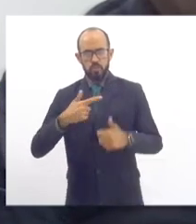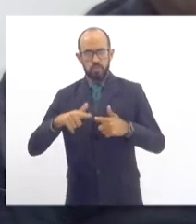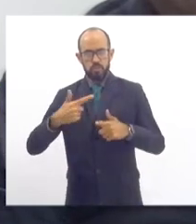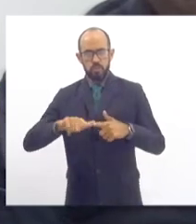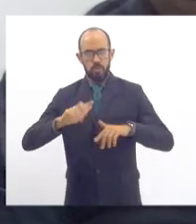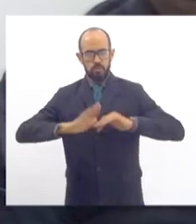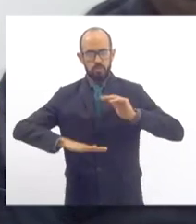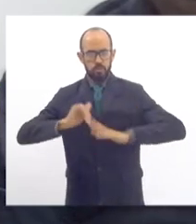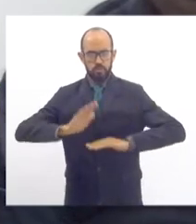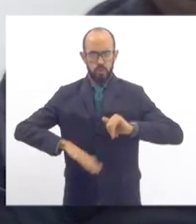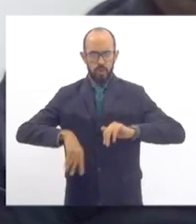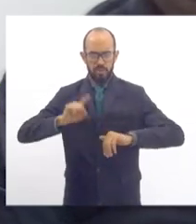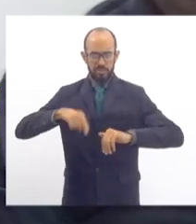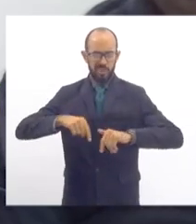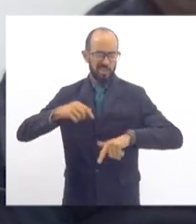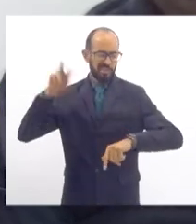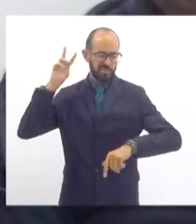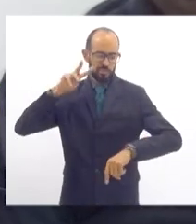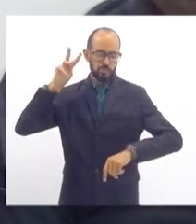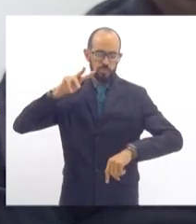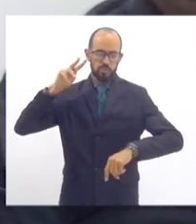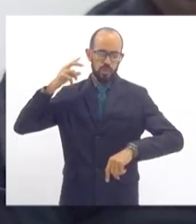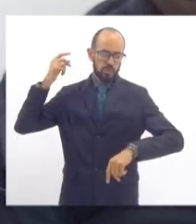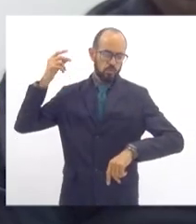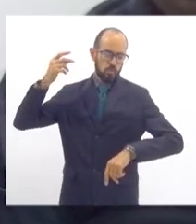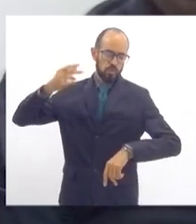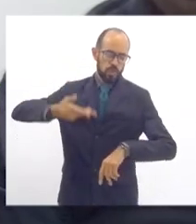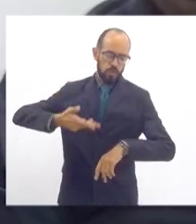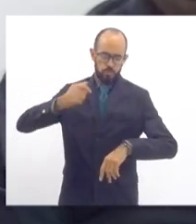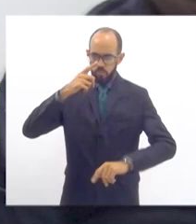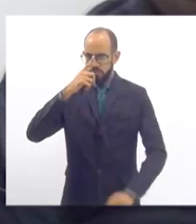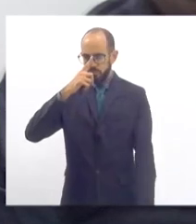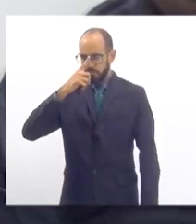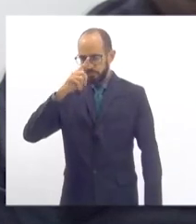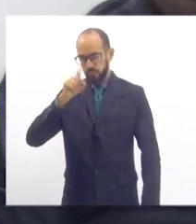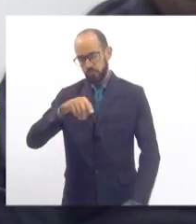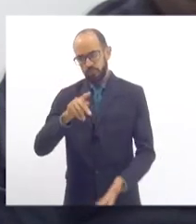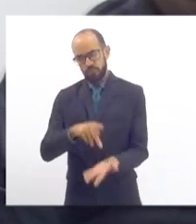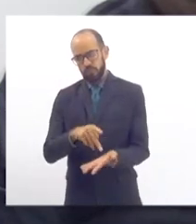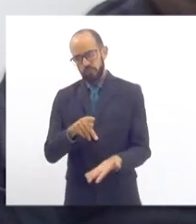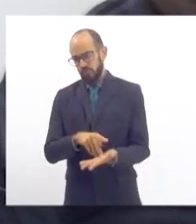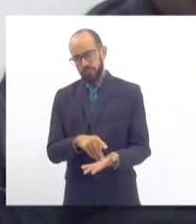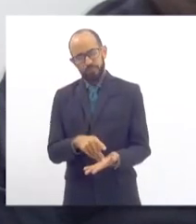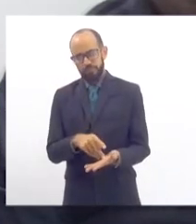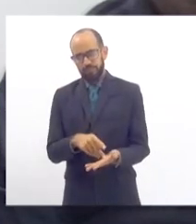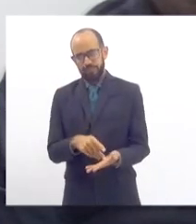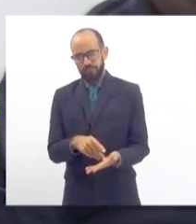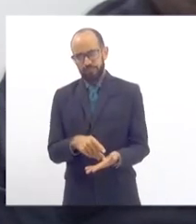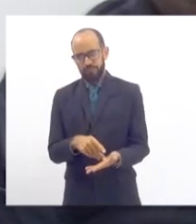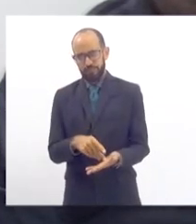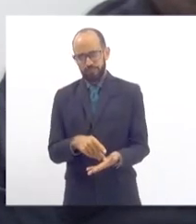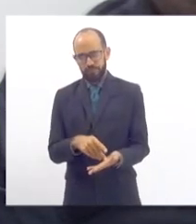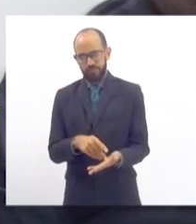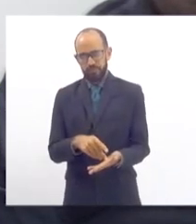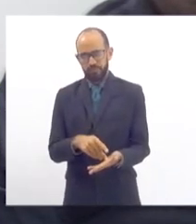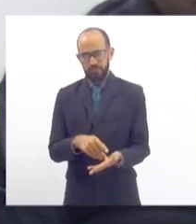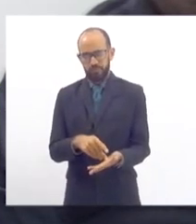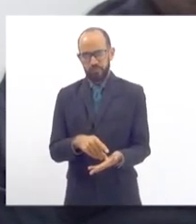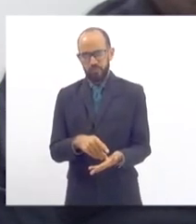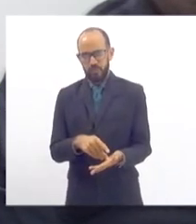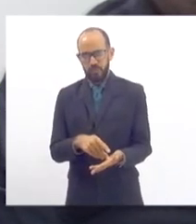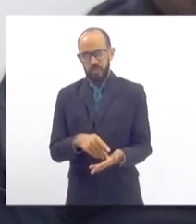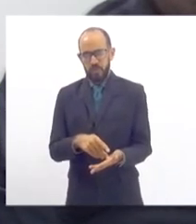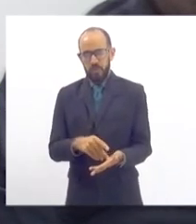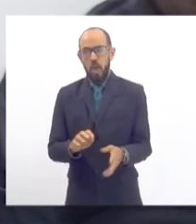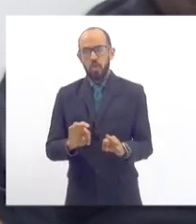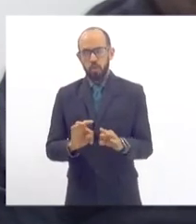carreiras são problemas históricos e se arrastam há muito tempo, isso é um fato, não tem controvérsia, que é absolutamente